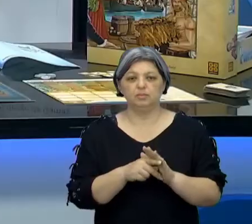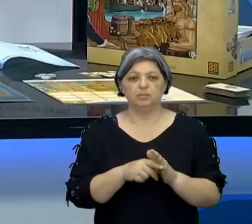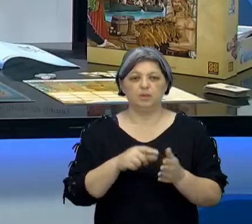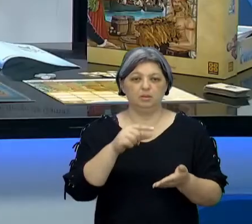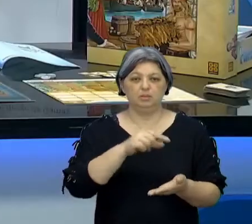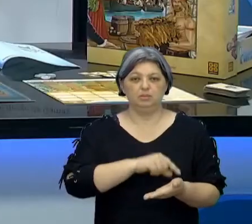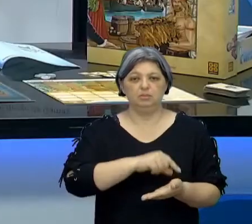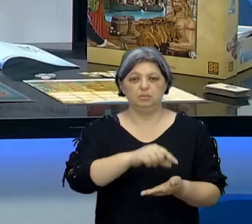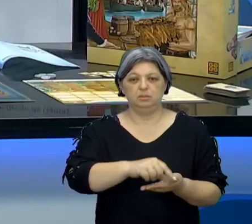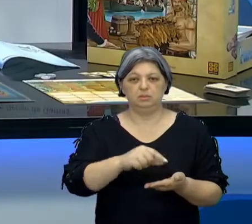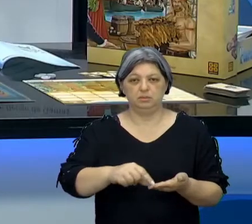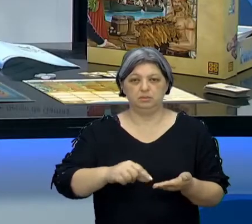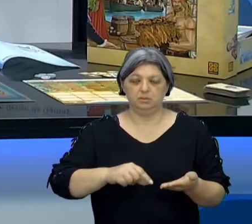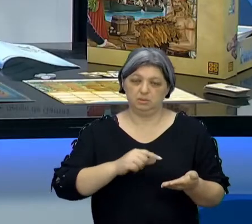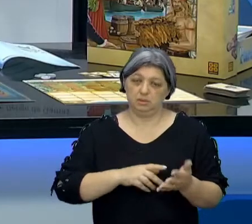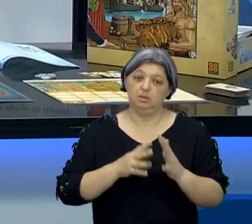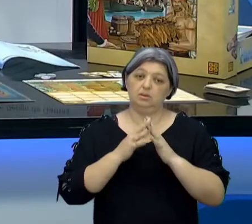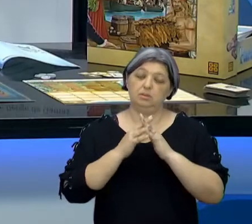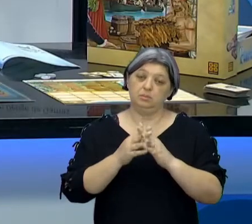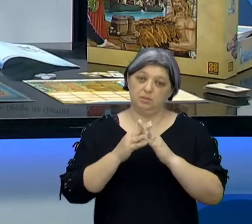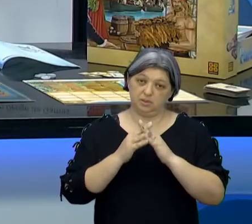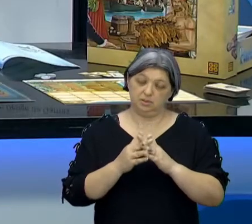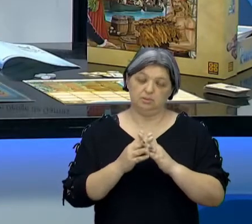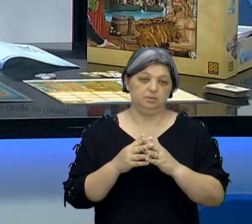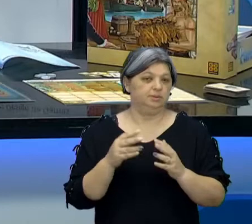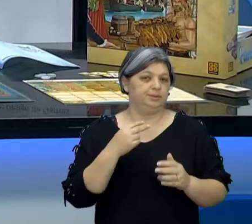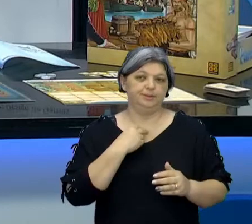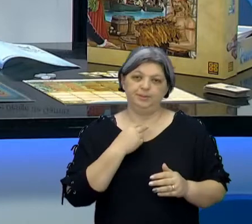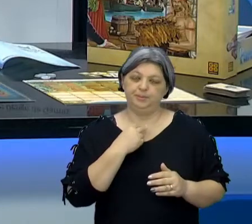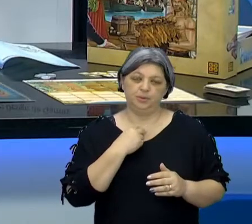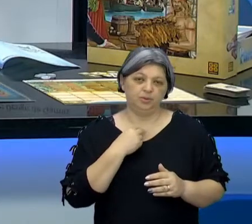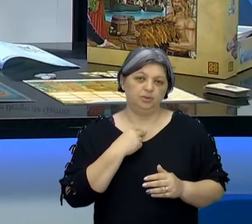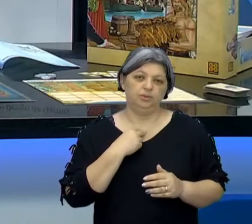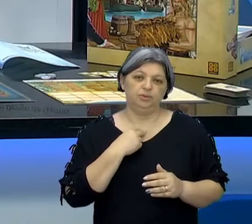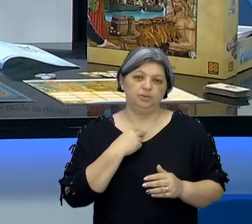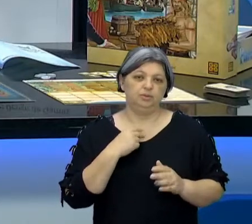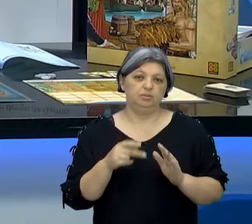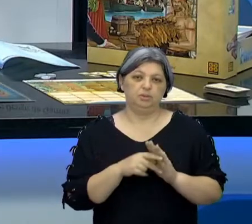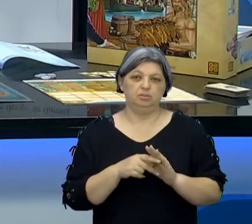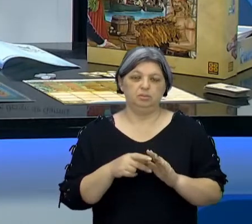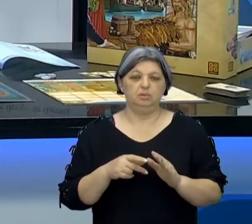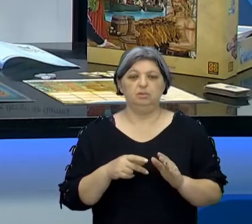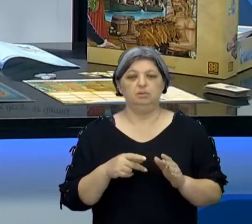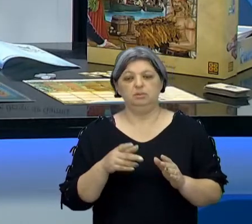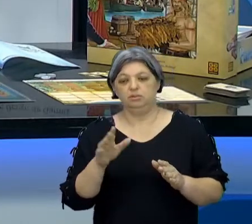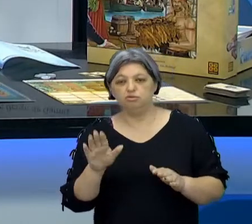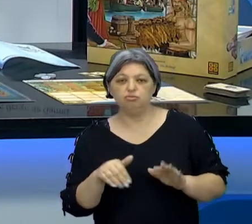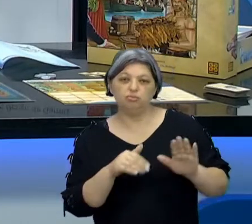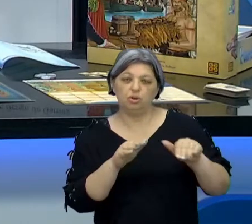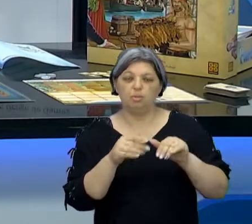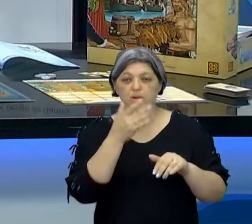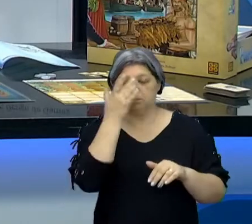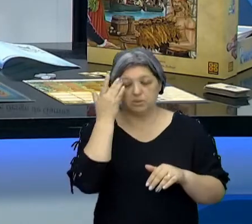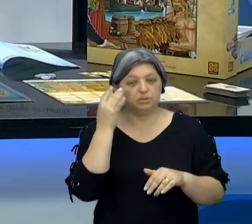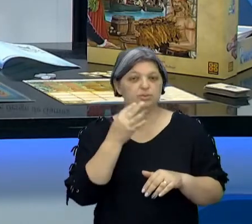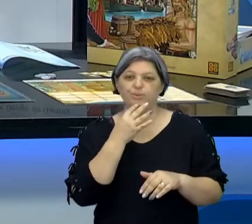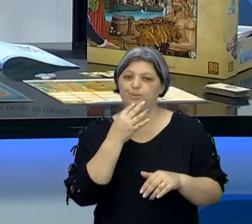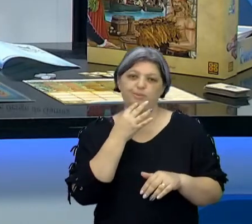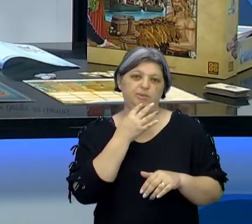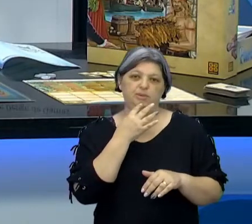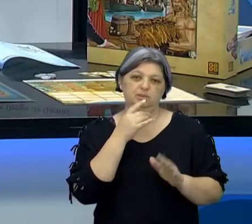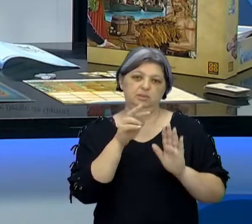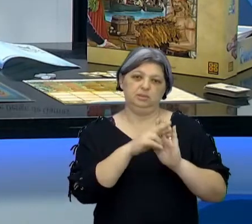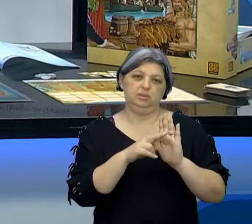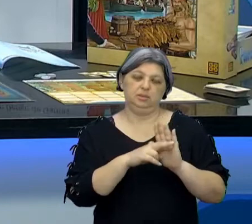questão aí um pouco mais complexa, né? Você não pode colocar as pessoas para jogar sem conhecer as regras. Então, nisso nós temos